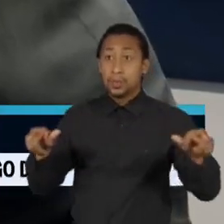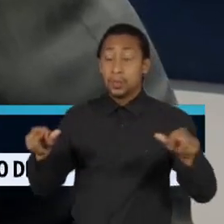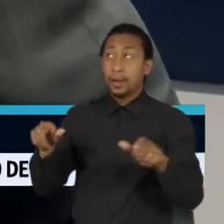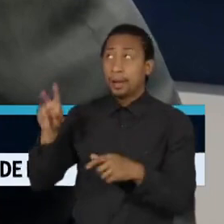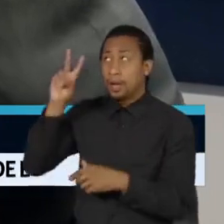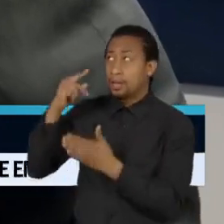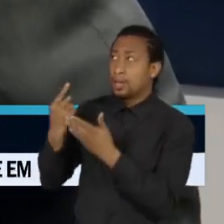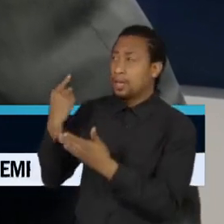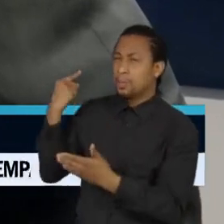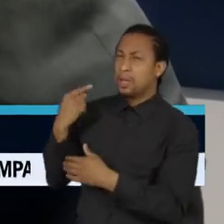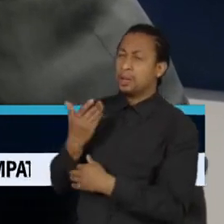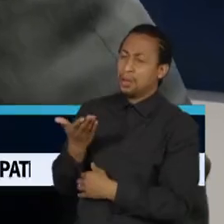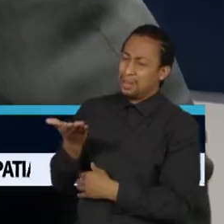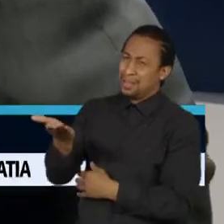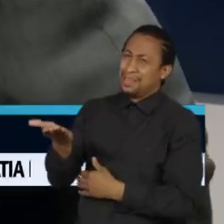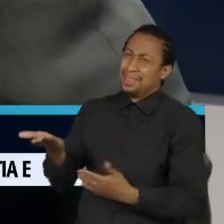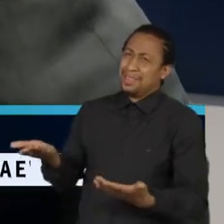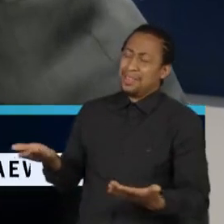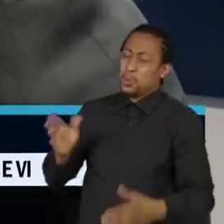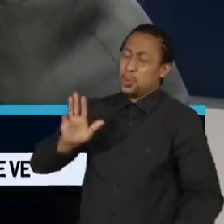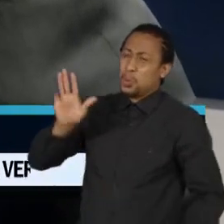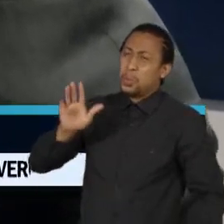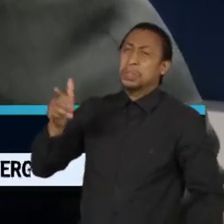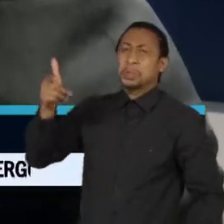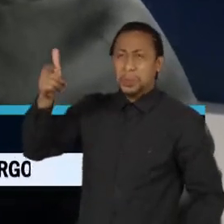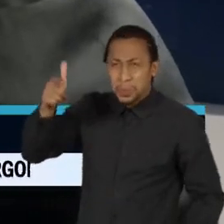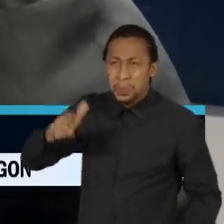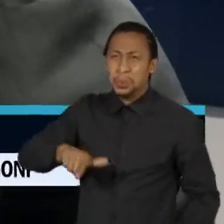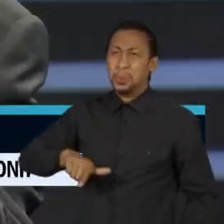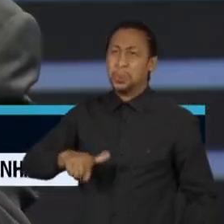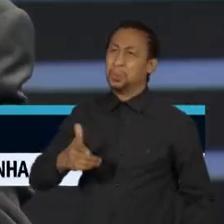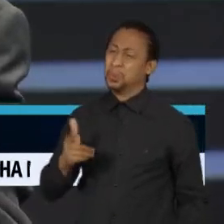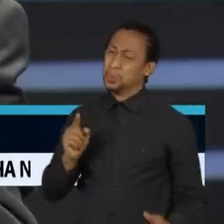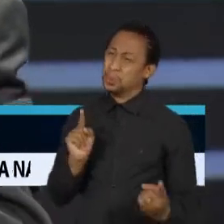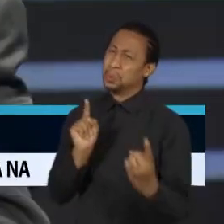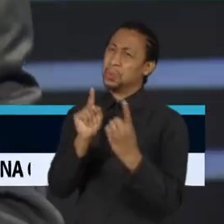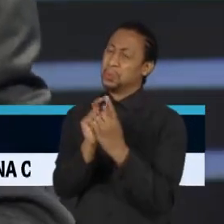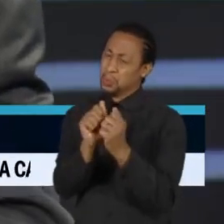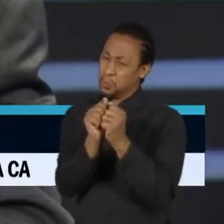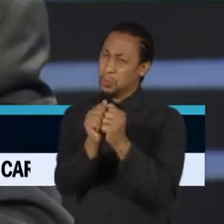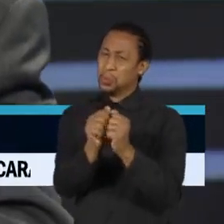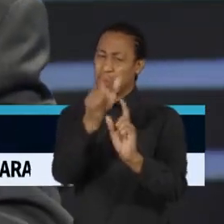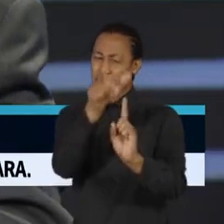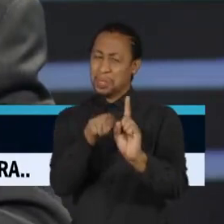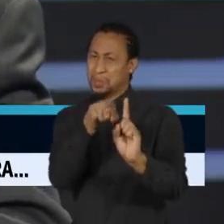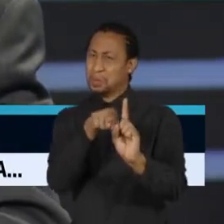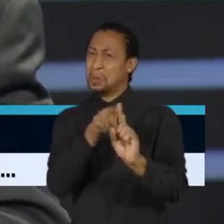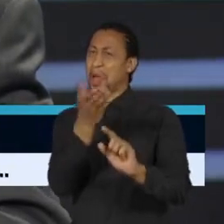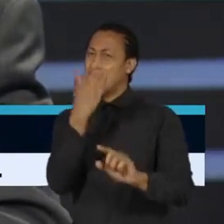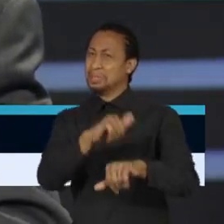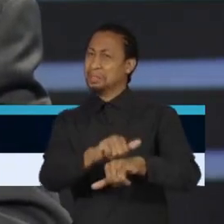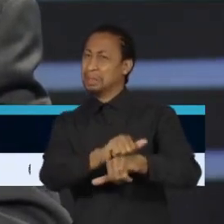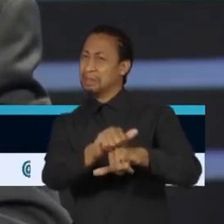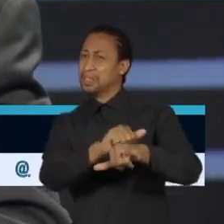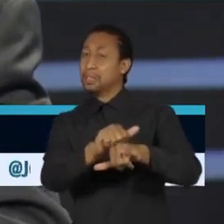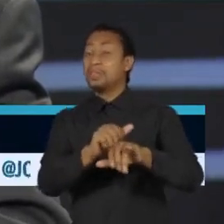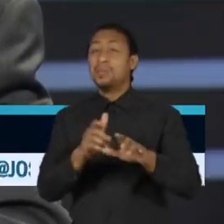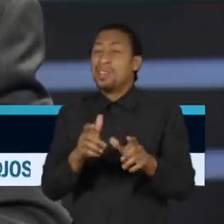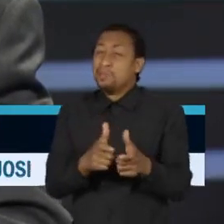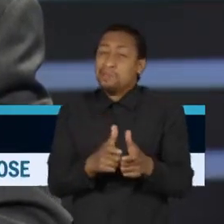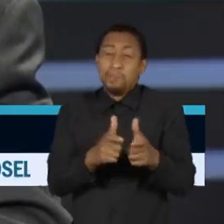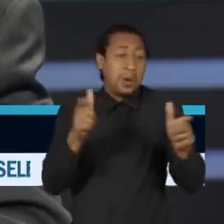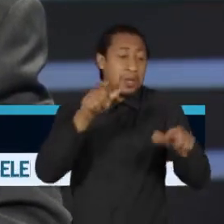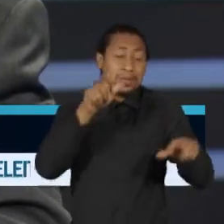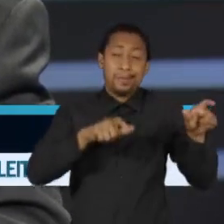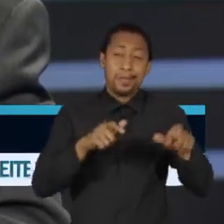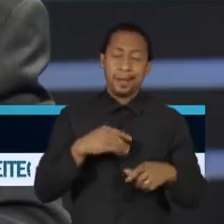aí o Lula metido com esse, tá de novo, folgando. Mas eu tenho a impressão que a maior parte das pessoas não vai dar bola para isso, não.